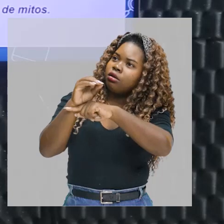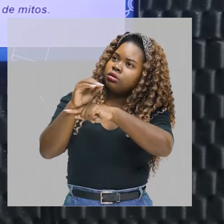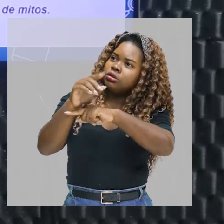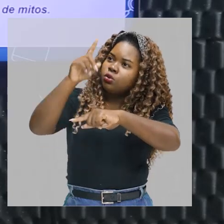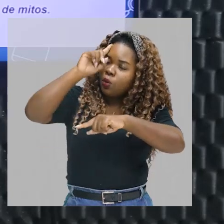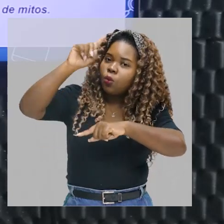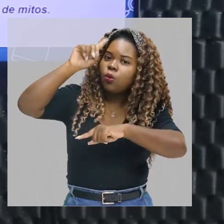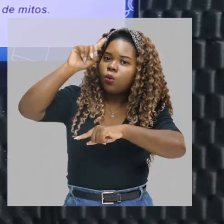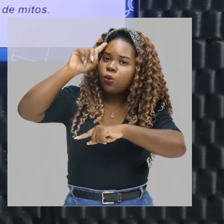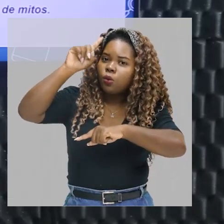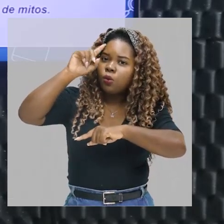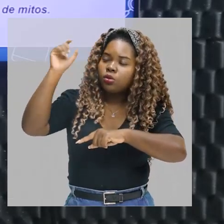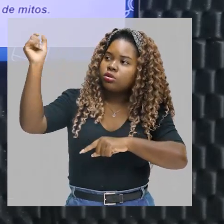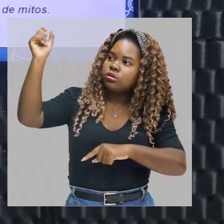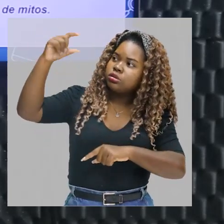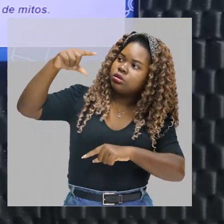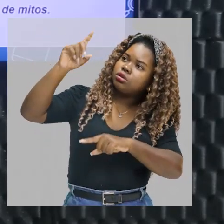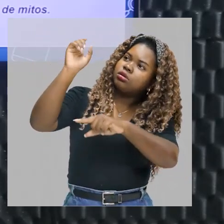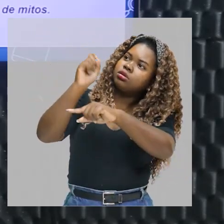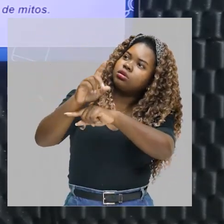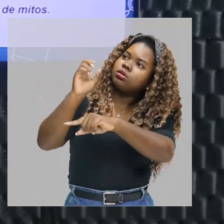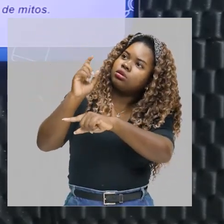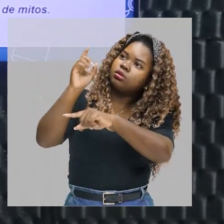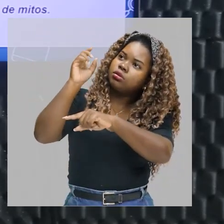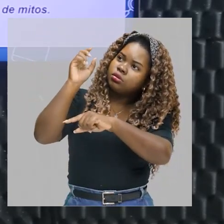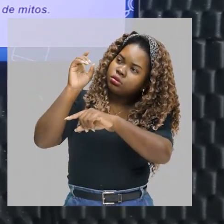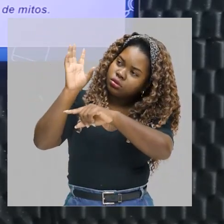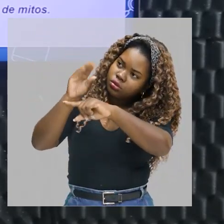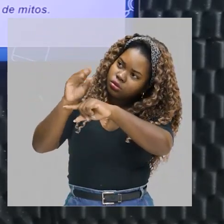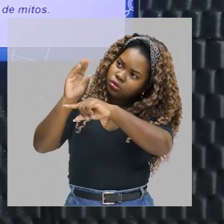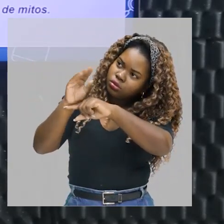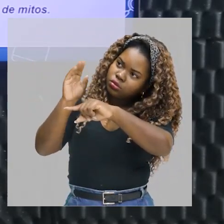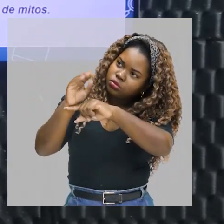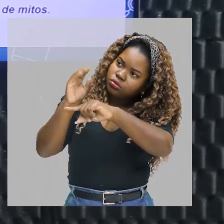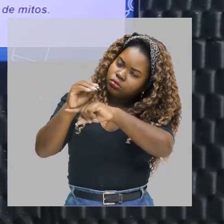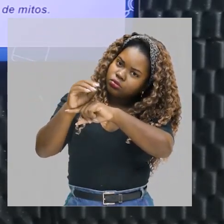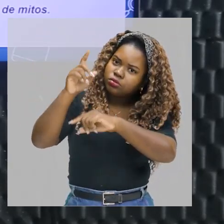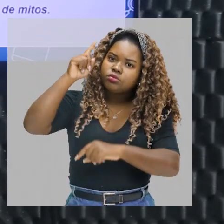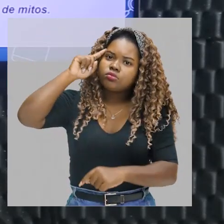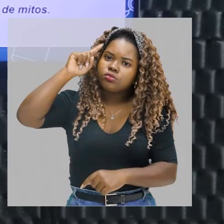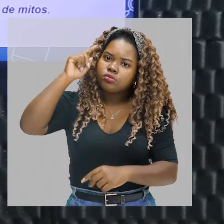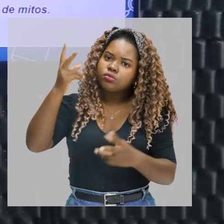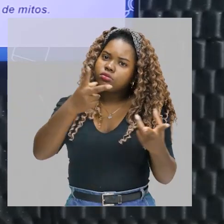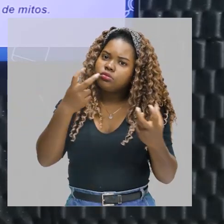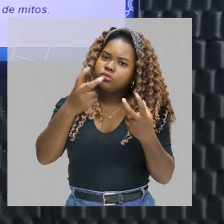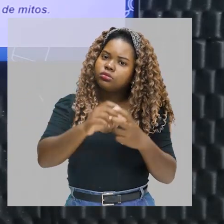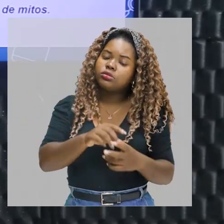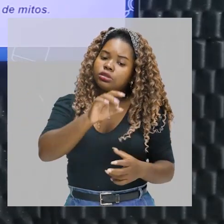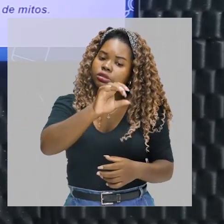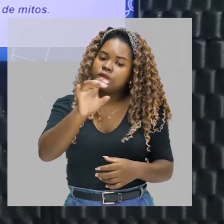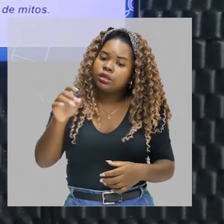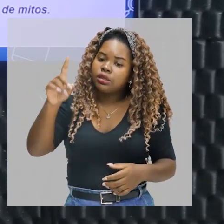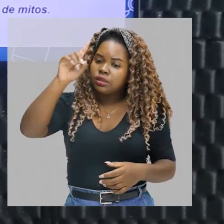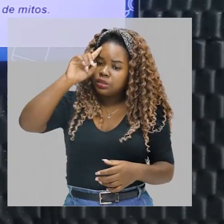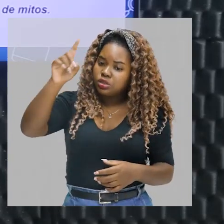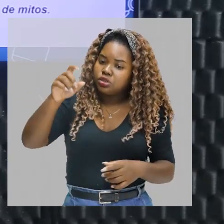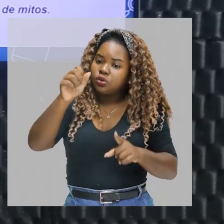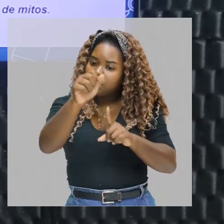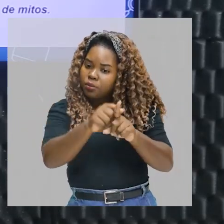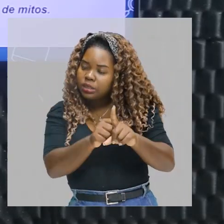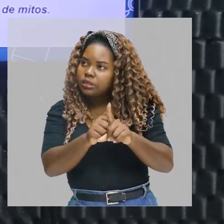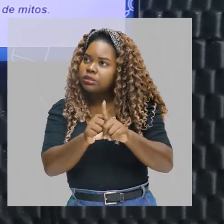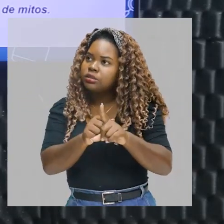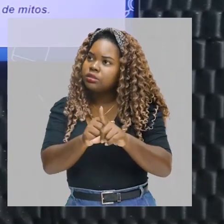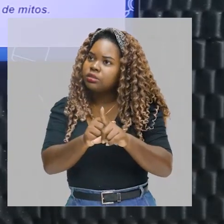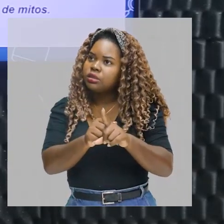todo dia, né, no mesmo horário da posição do Sol, a gente vai começar a perceber que o Sol, a cada dia ou a cada mês, ele vai